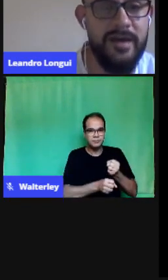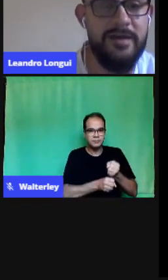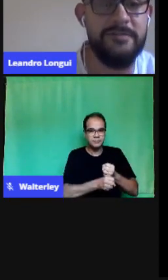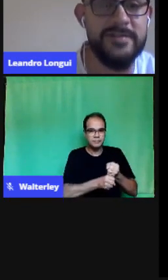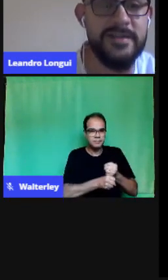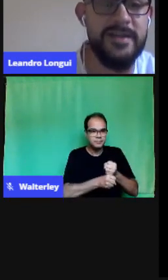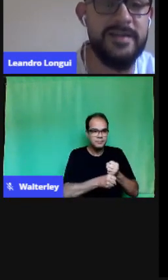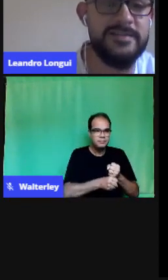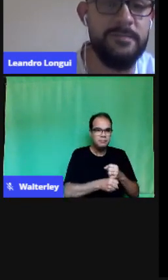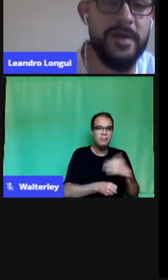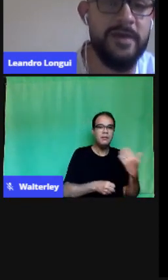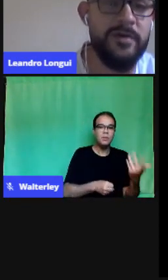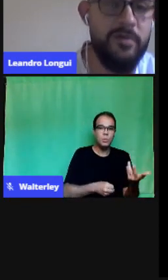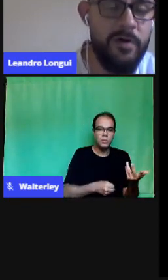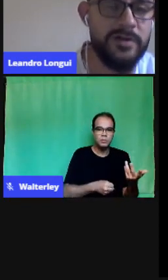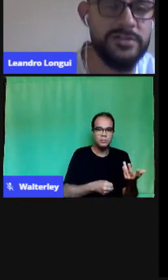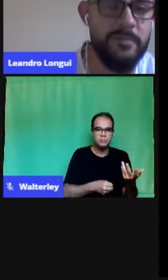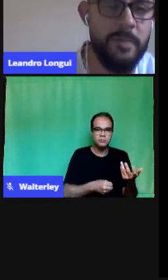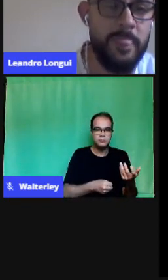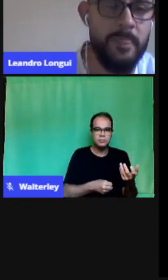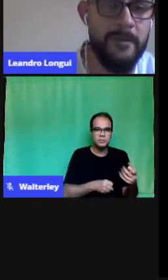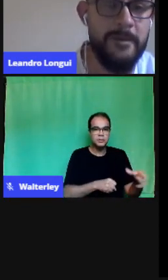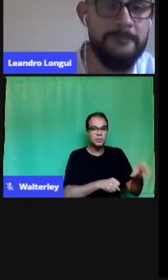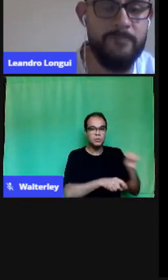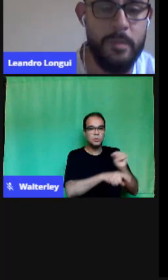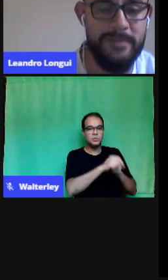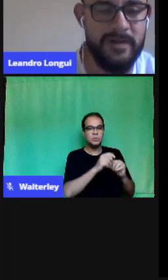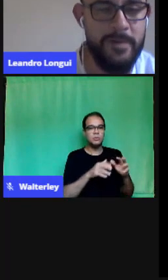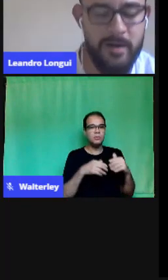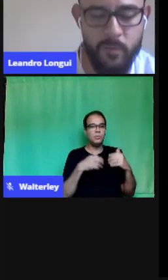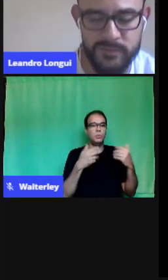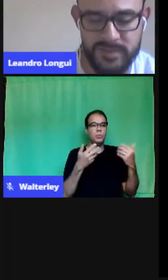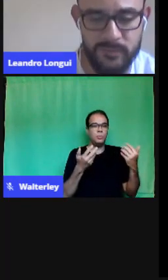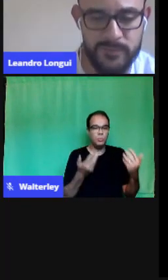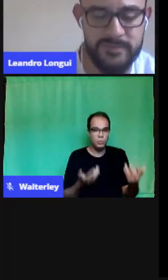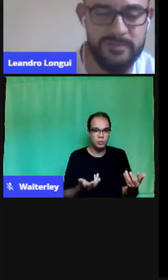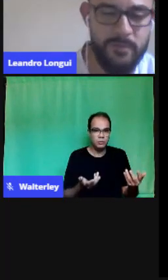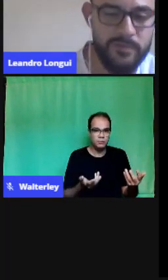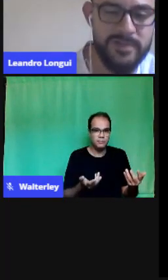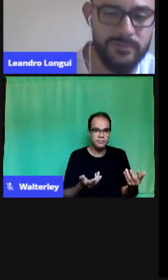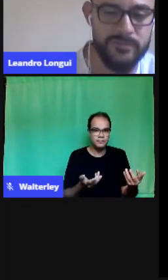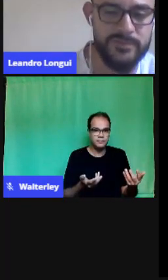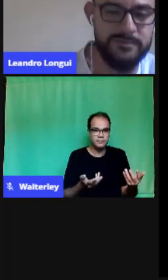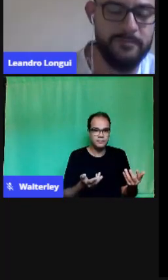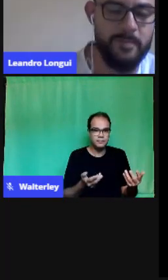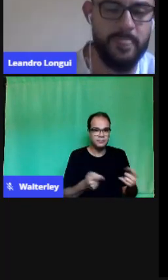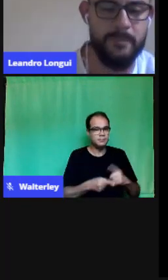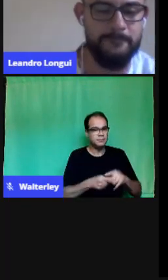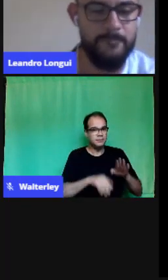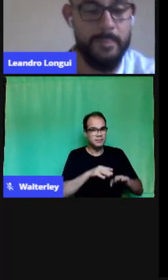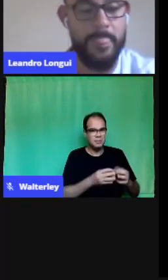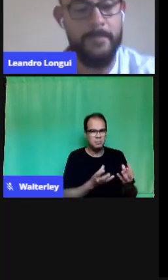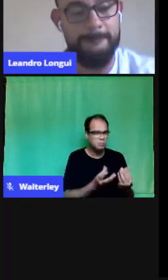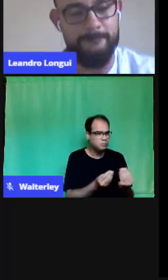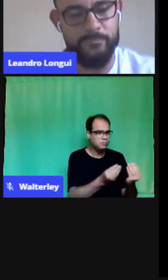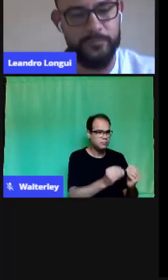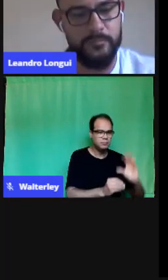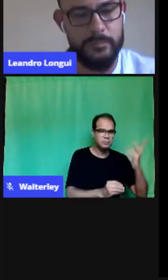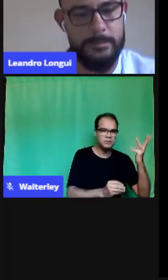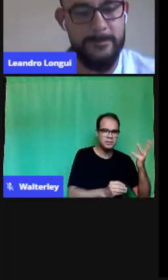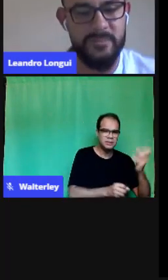isso, é fazer esse pequeno recorte, né, para trabalhar com os alunos.